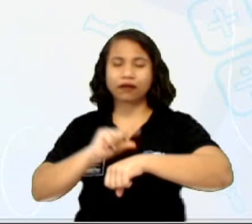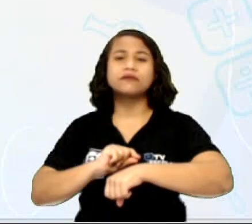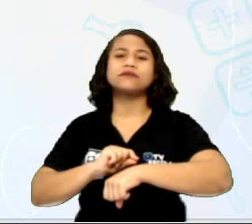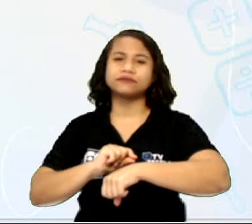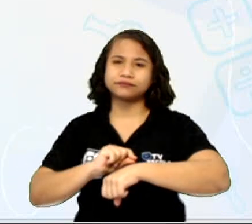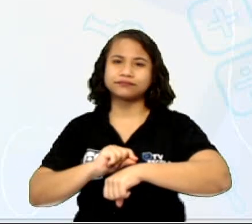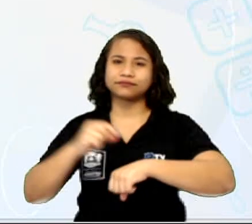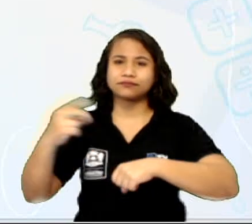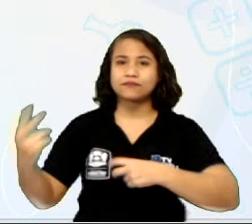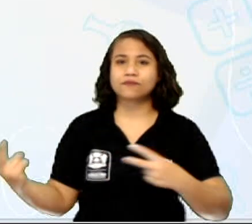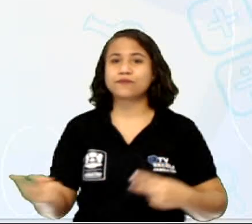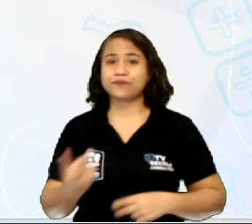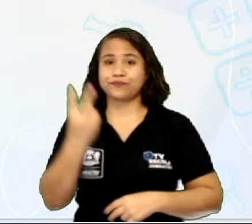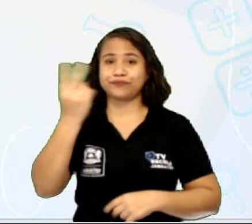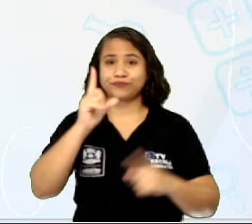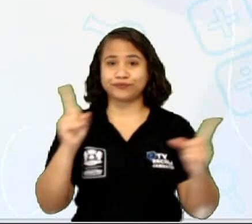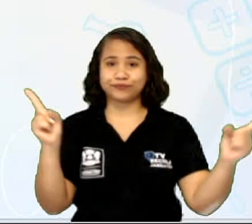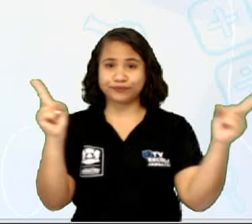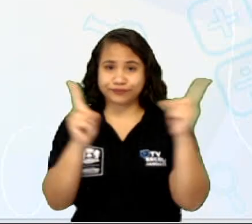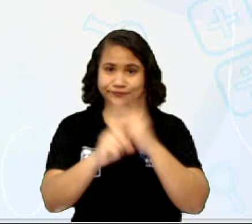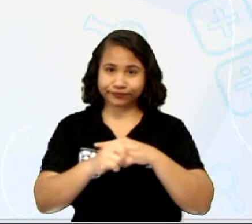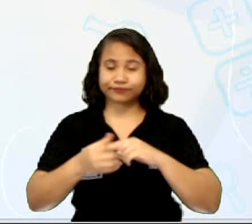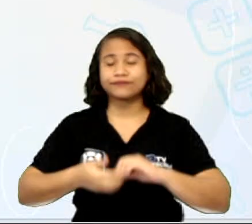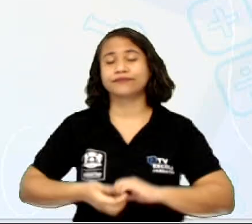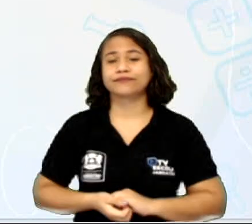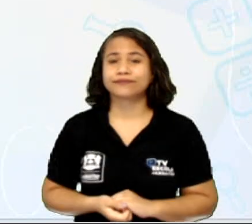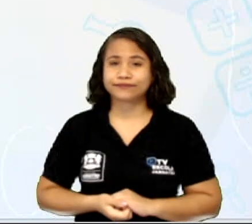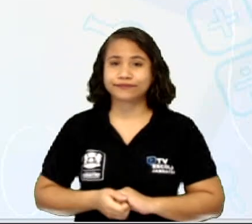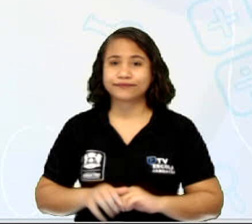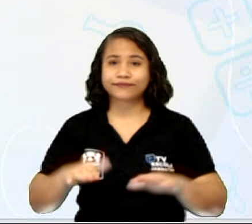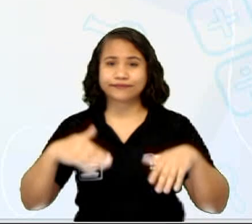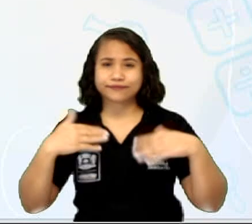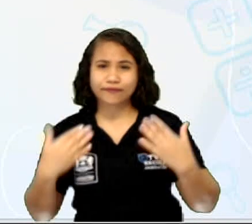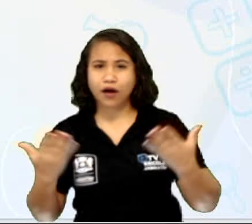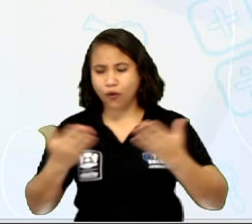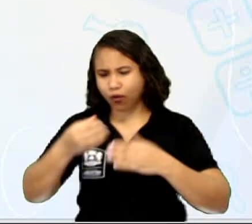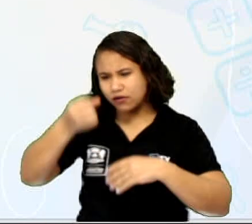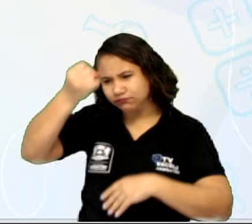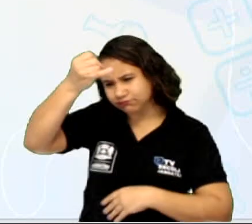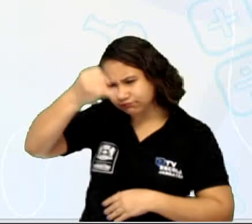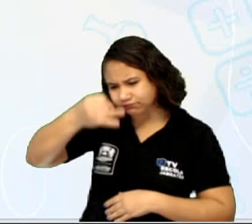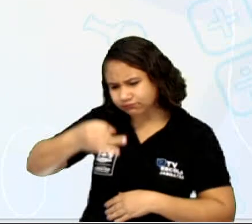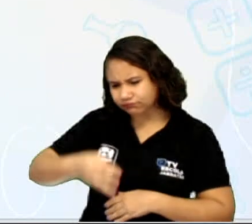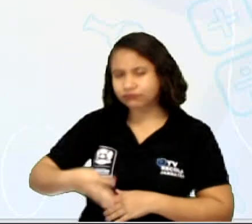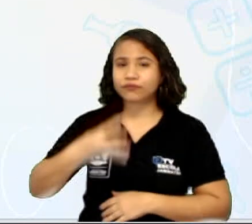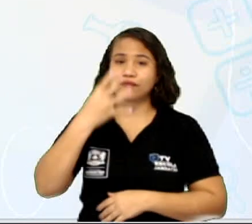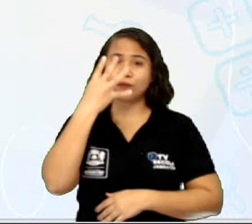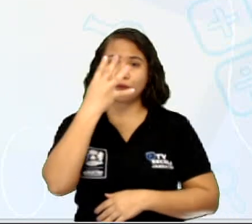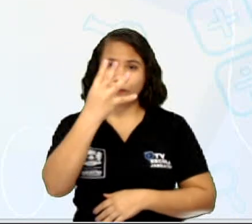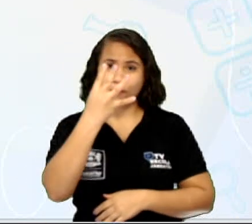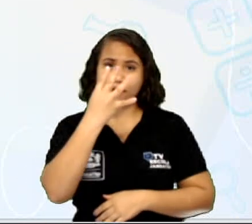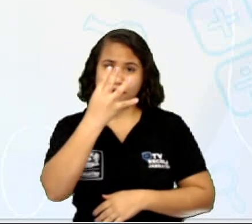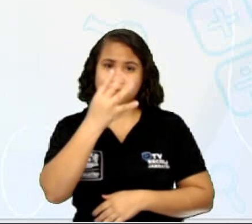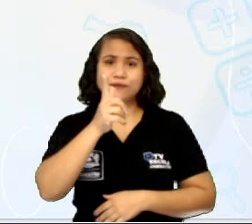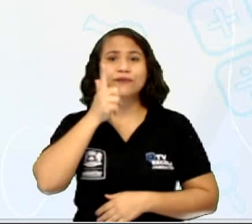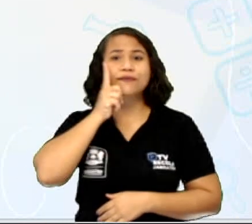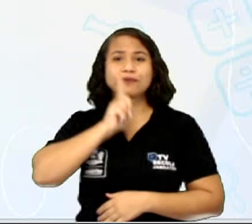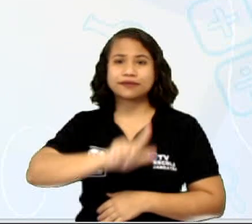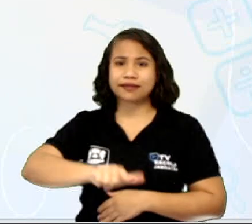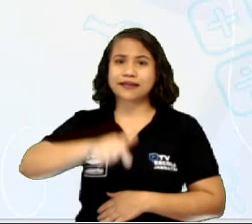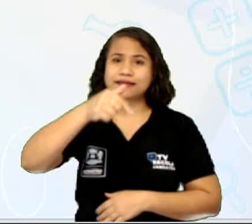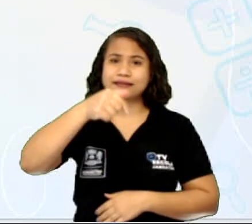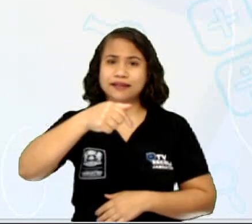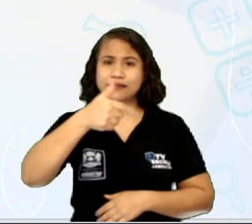duas grandezas em é proporcionar então a gente arrumando agora 4 torneiras conseguem encher o tanque em